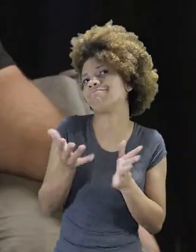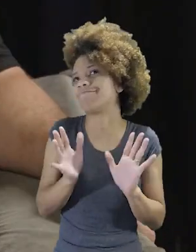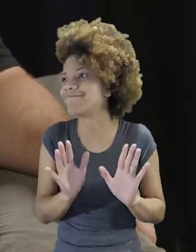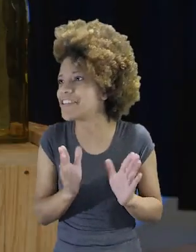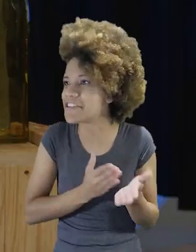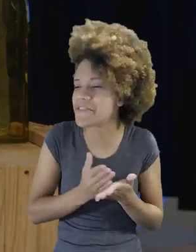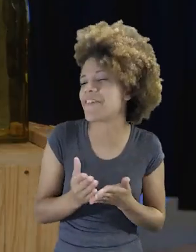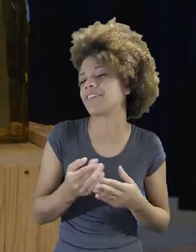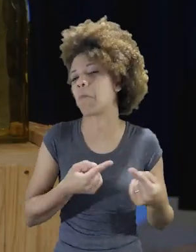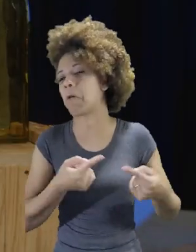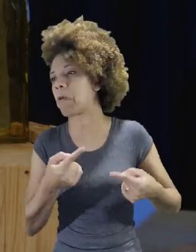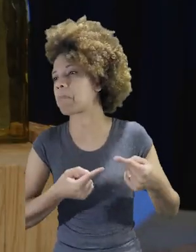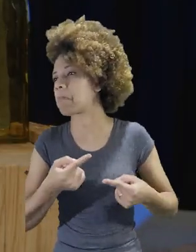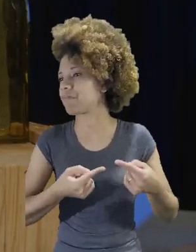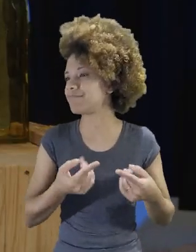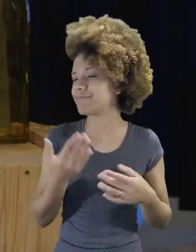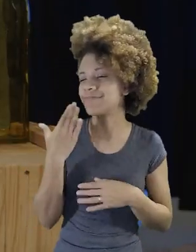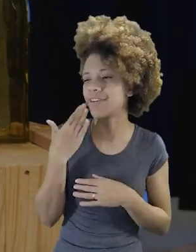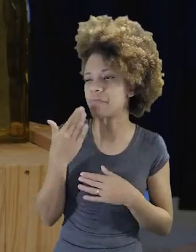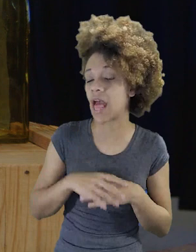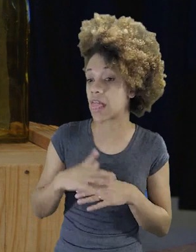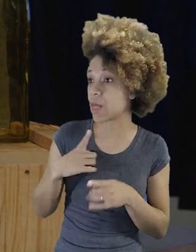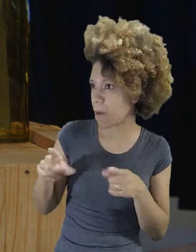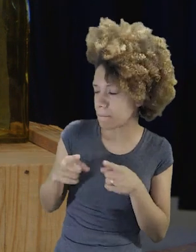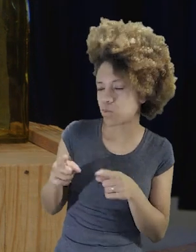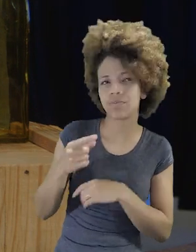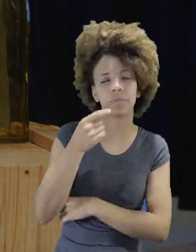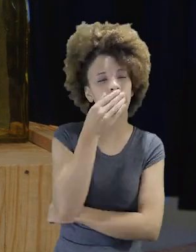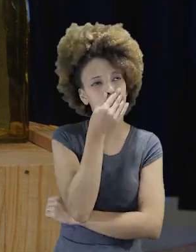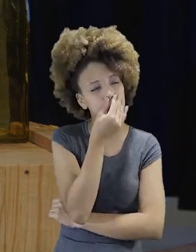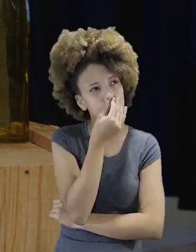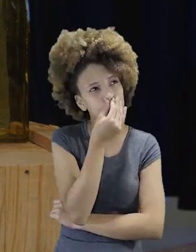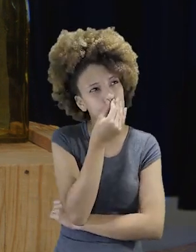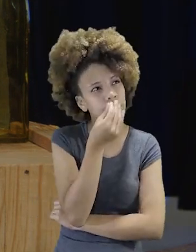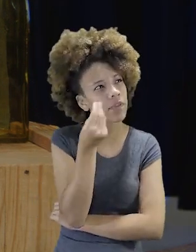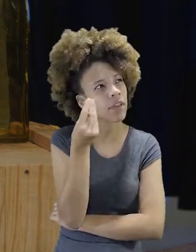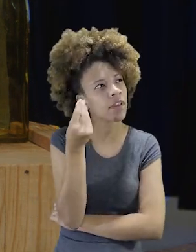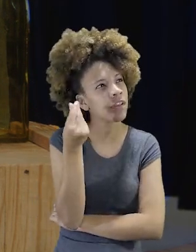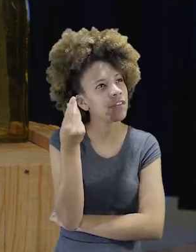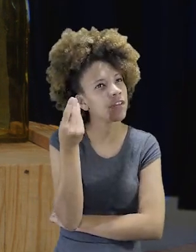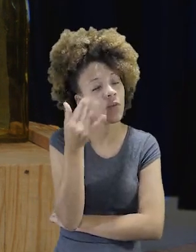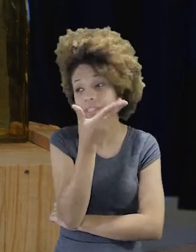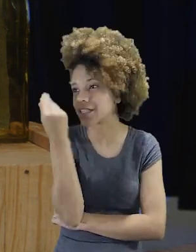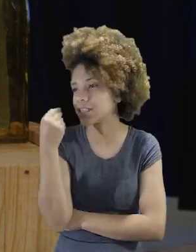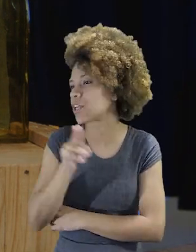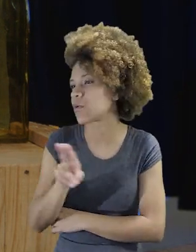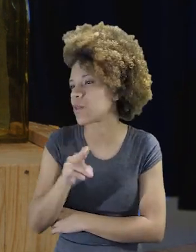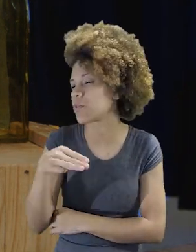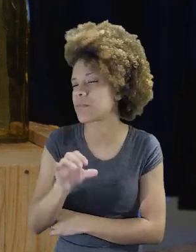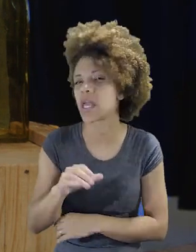maior então e aí já E aí começa já tem uma música cara que agora faltou o nome do